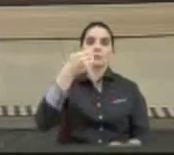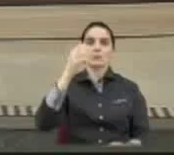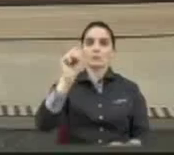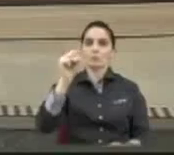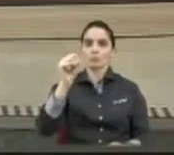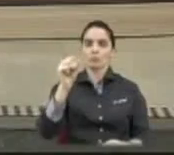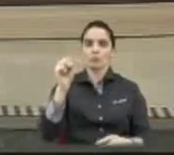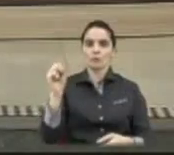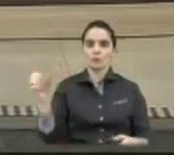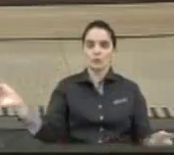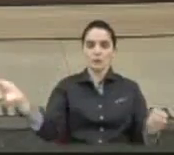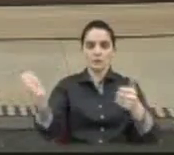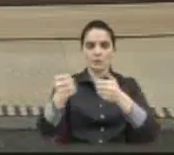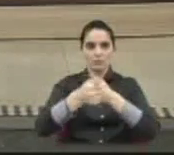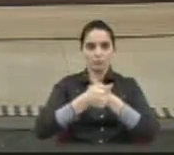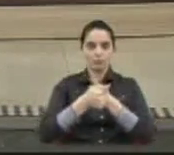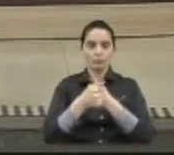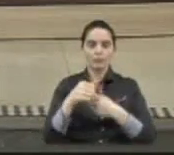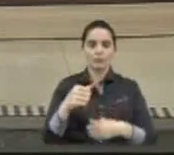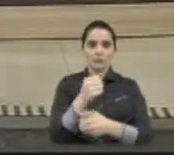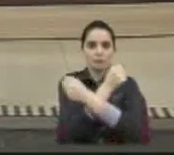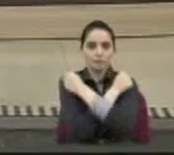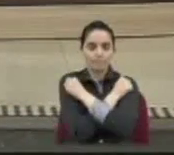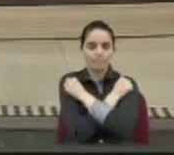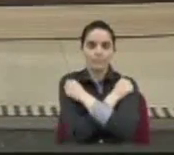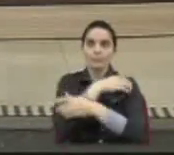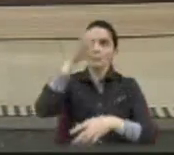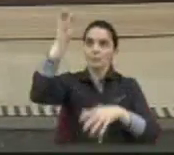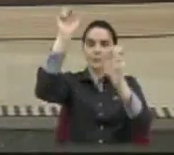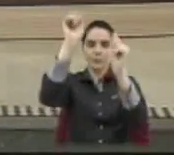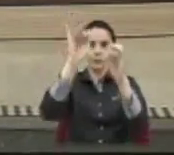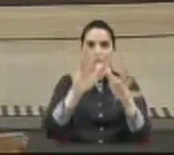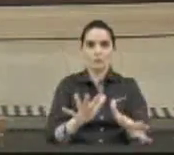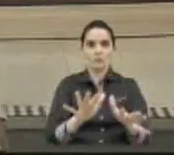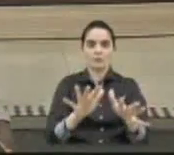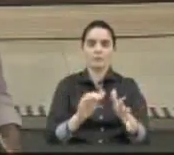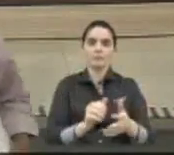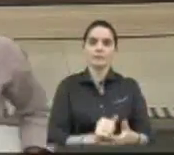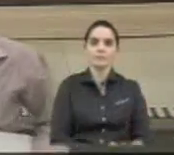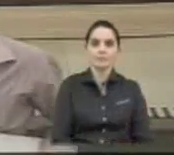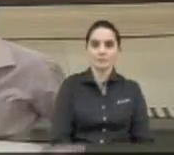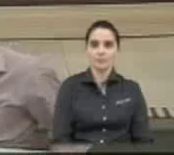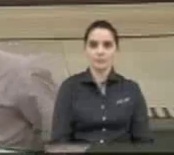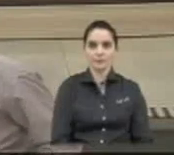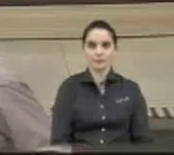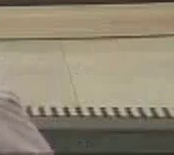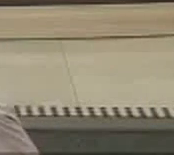18h. A sessão está encerrada. Um forte abraço e que Deus os abençoe.